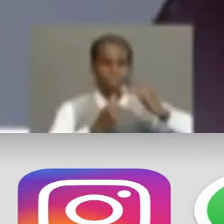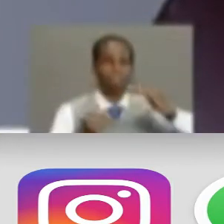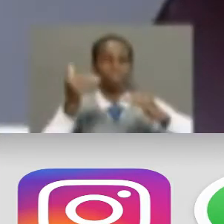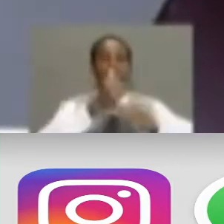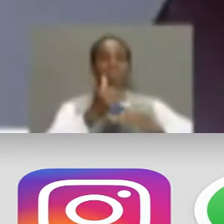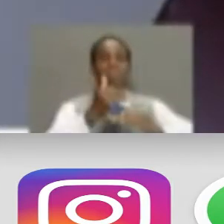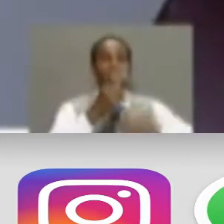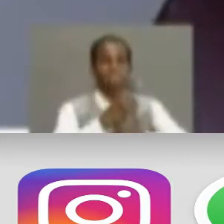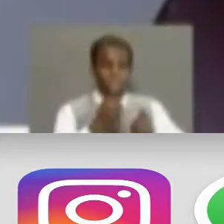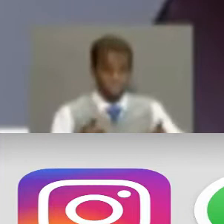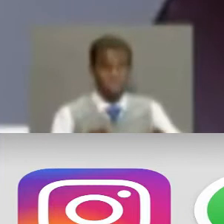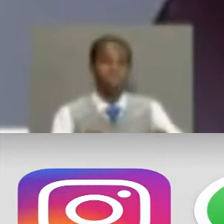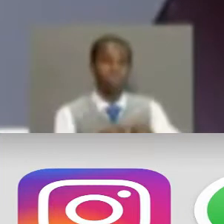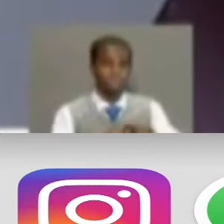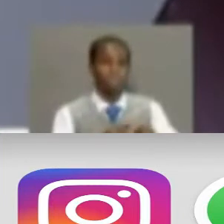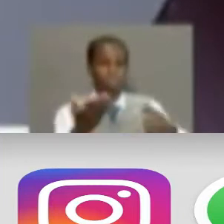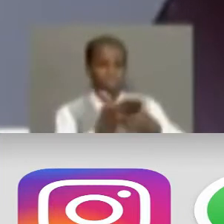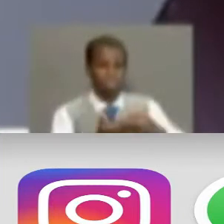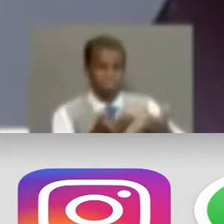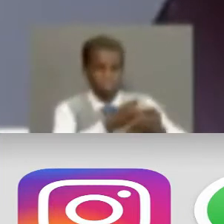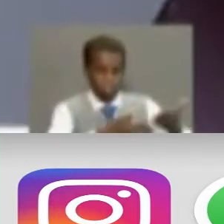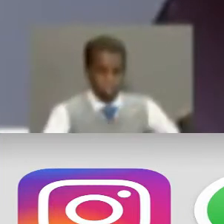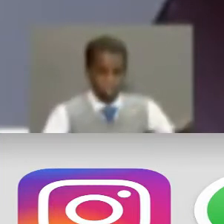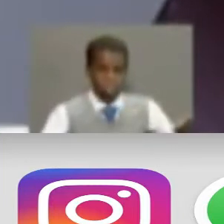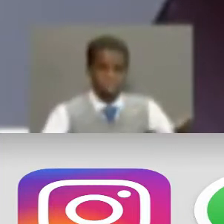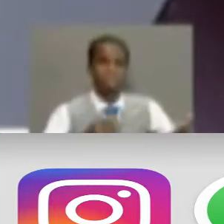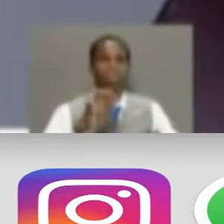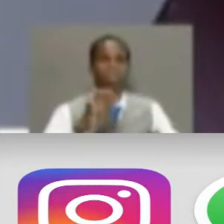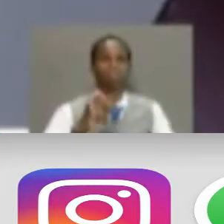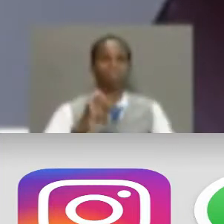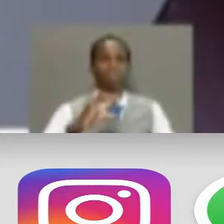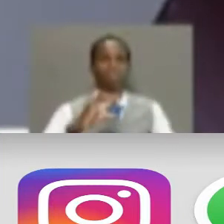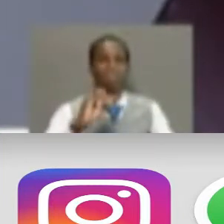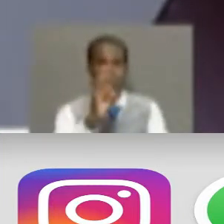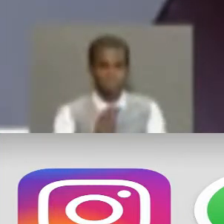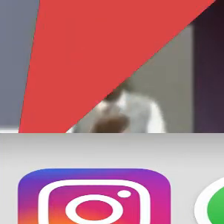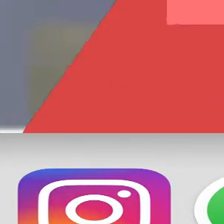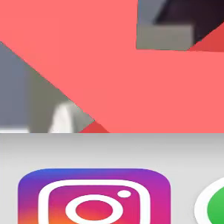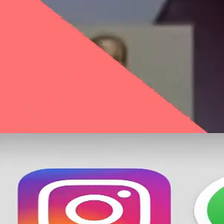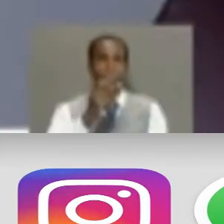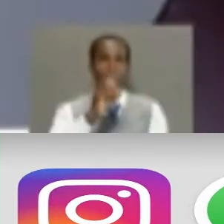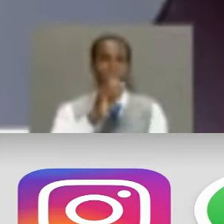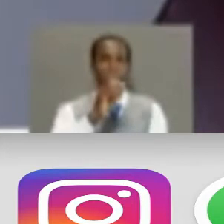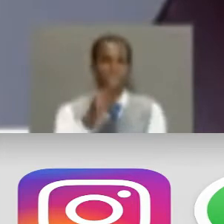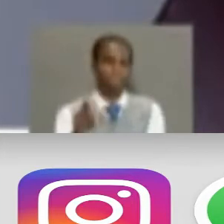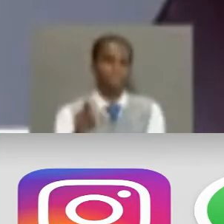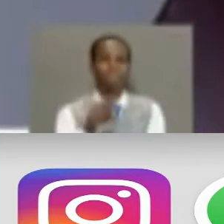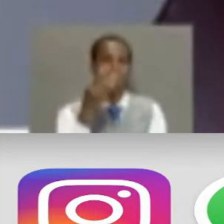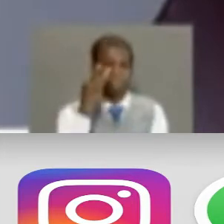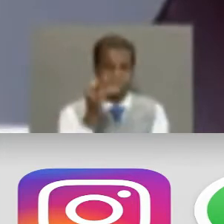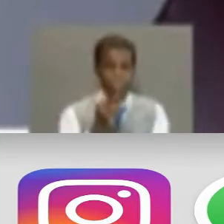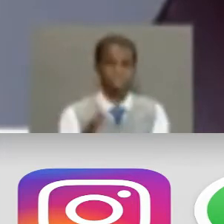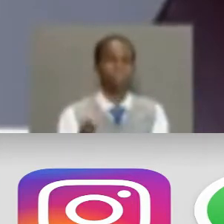o acórdão, eu confesso que percebo alguma engenharia sofisticadíssima e nesse aspecto posso